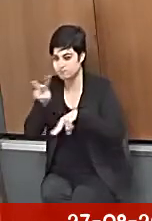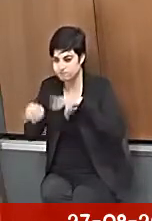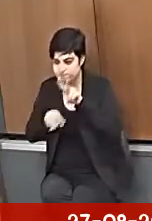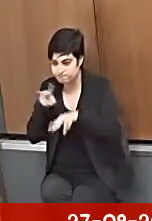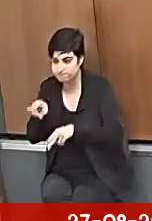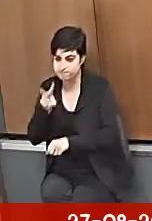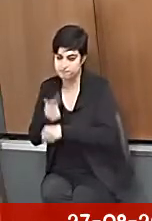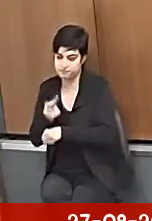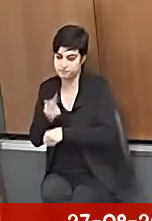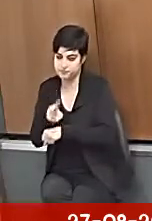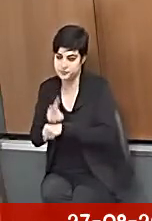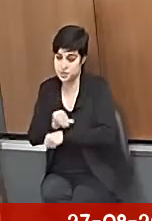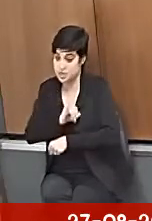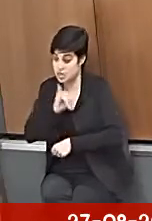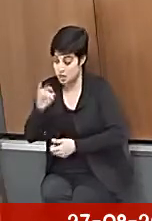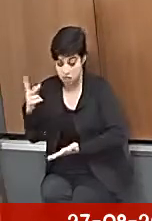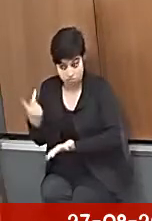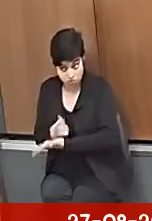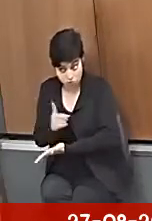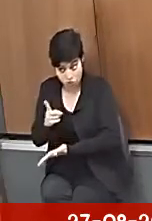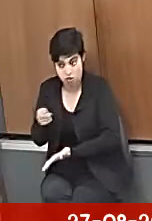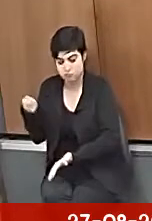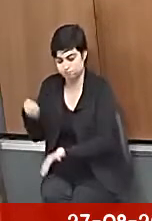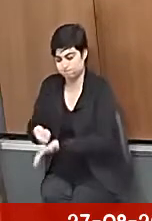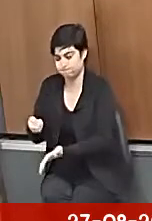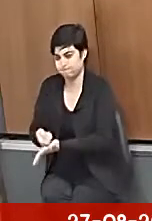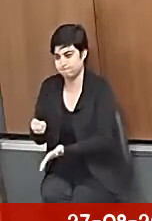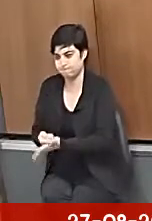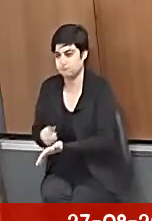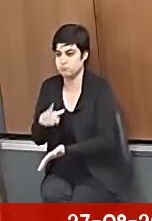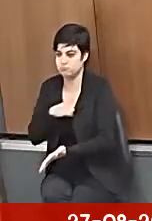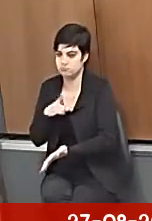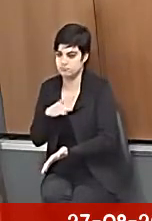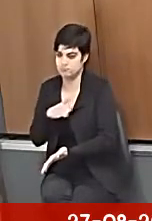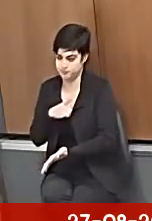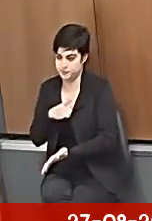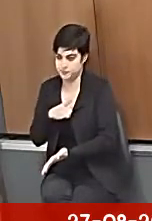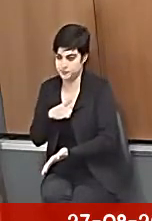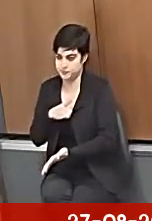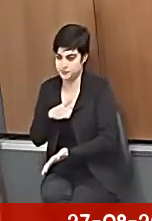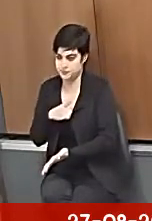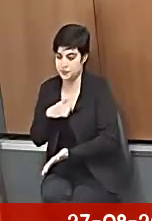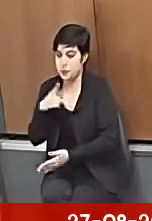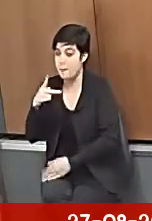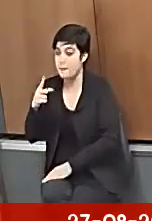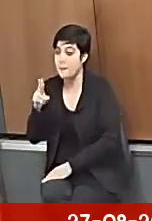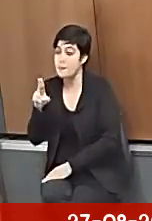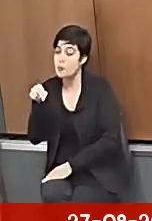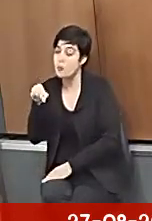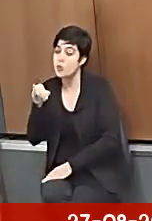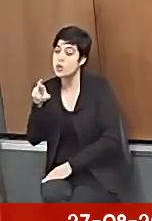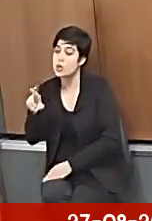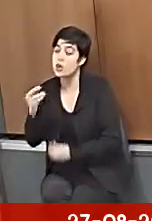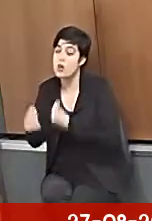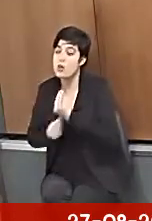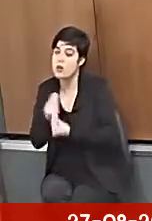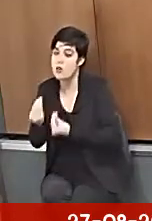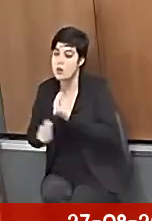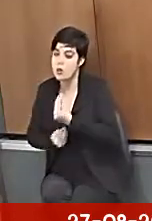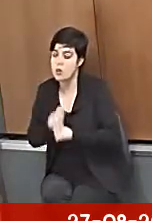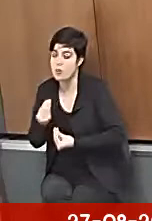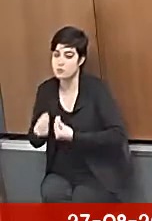aqueles que não culpe sejam penalizados e aí infelizmente há um tipo de penalização que vale é